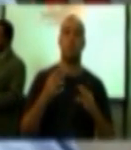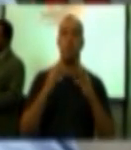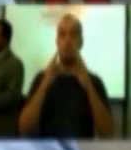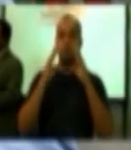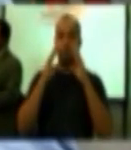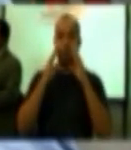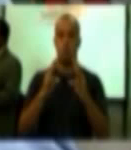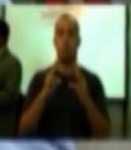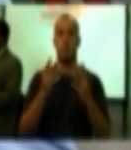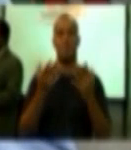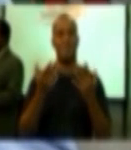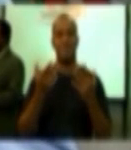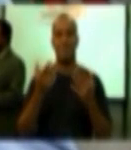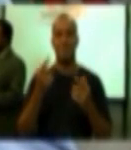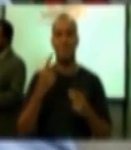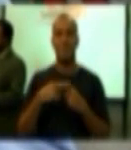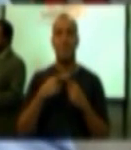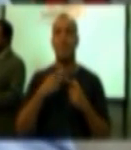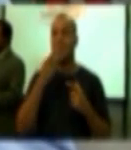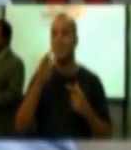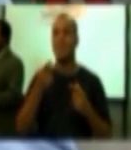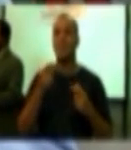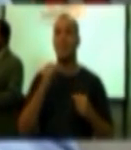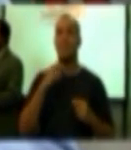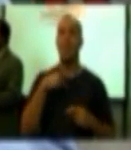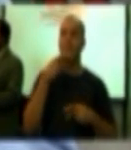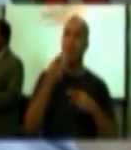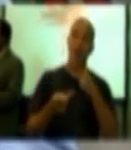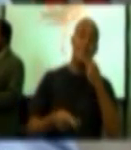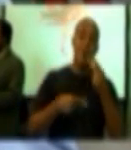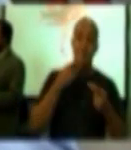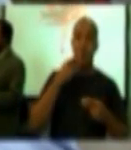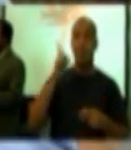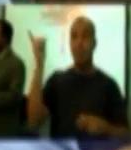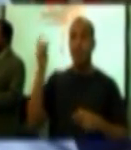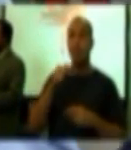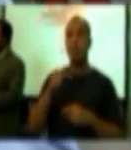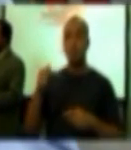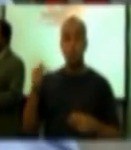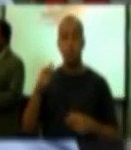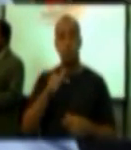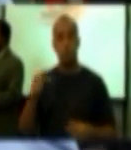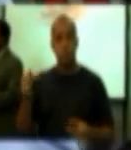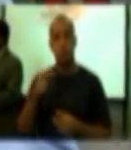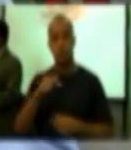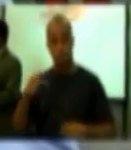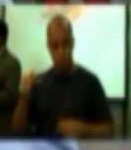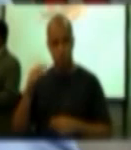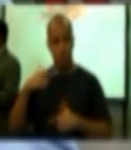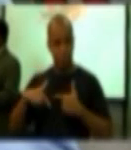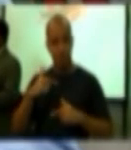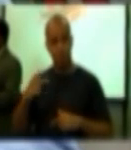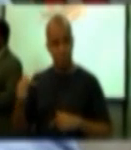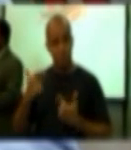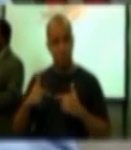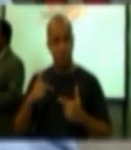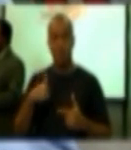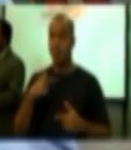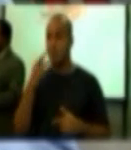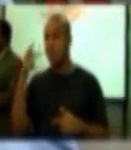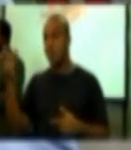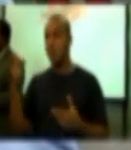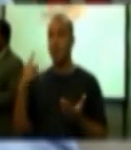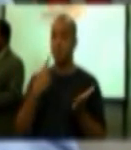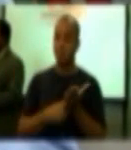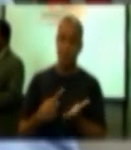do que propriamente é dizer as coisas que a gente fala lá quase que diariamente na câmara a respeito das metas